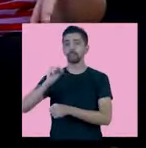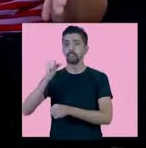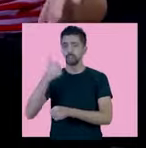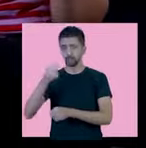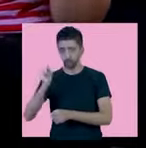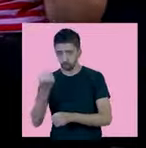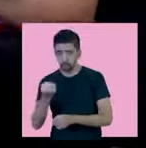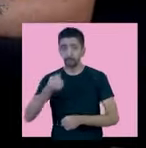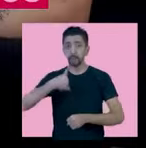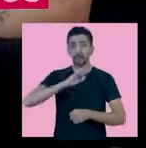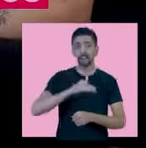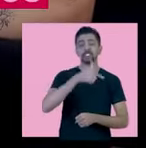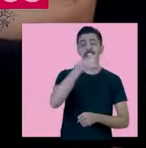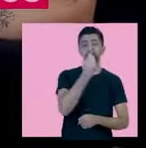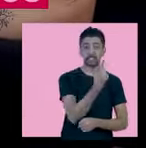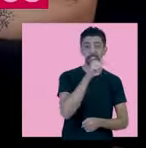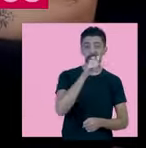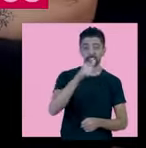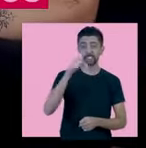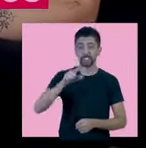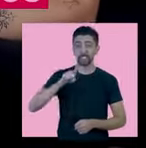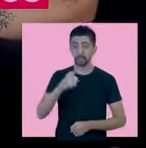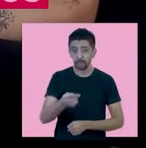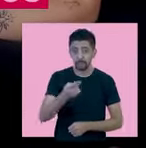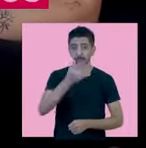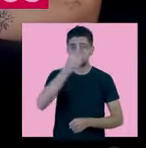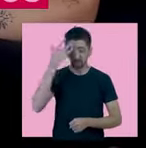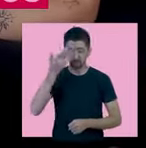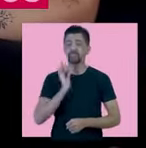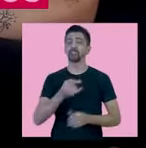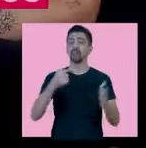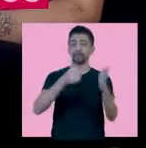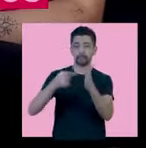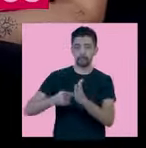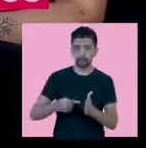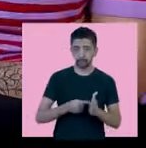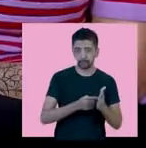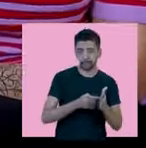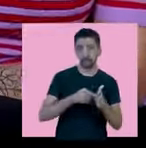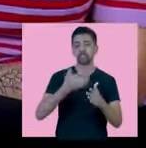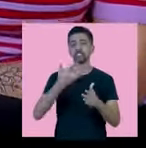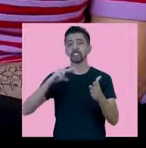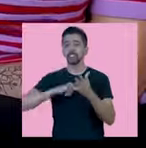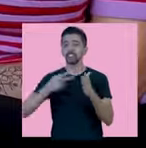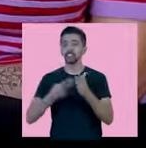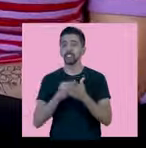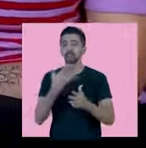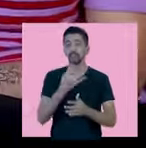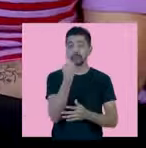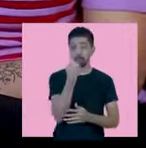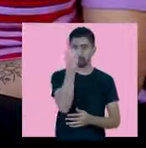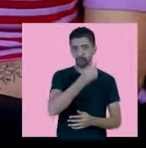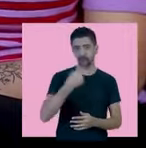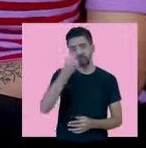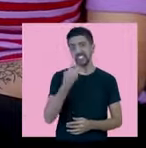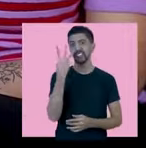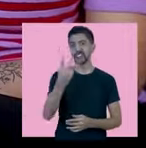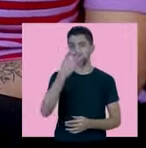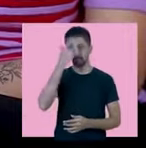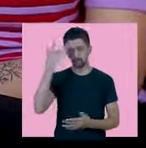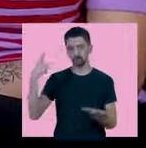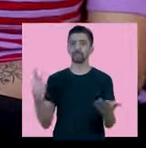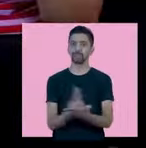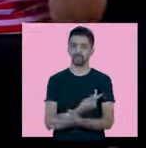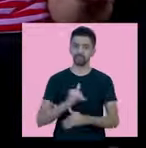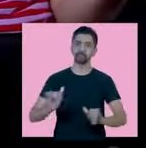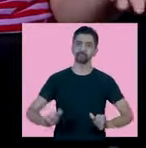e 2018, a gente tem mais de 177 mil casos denunciados. Isso corresponde a mais ou menos 3 abusos